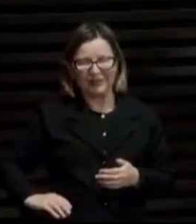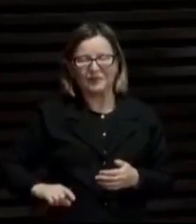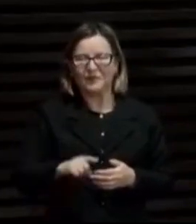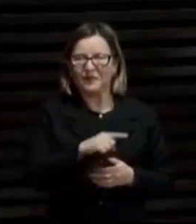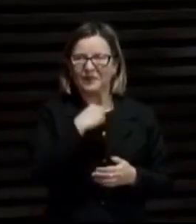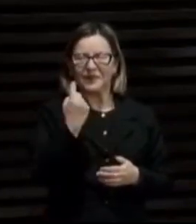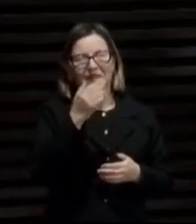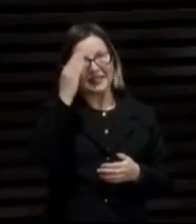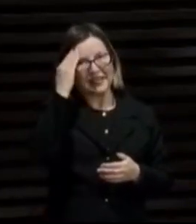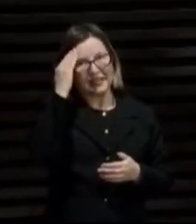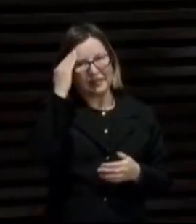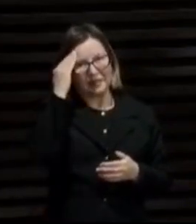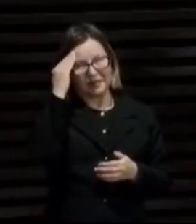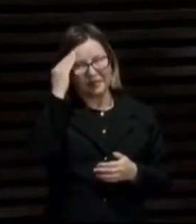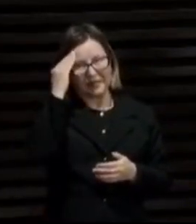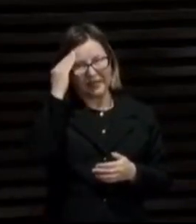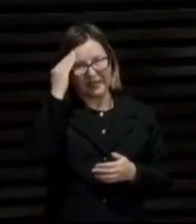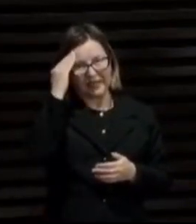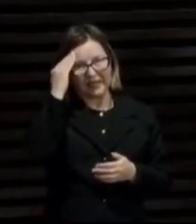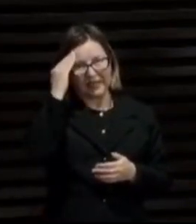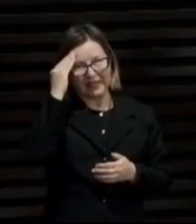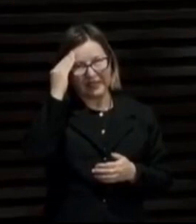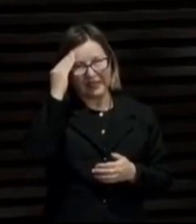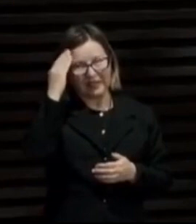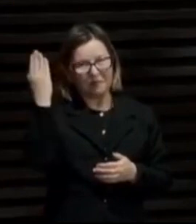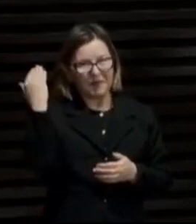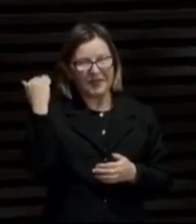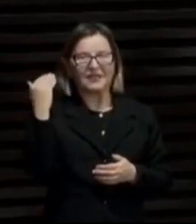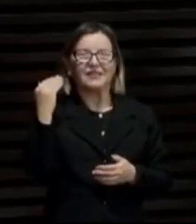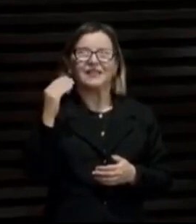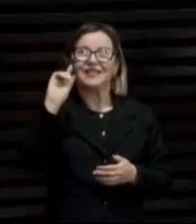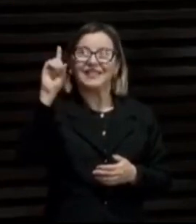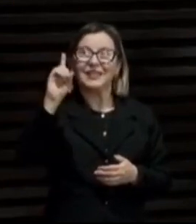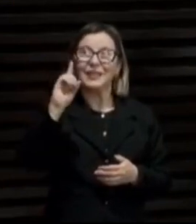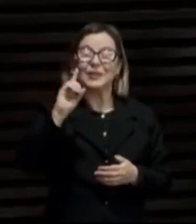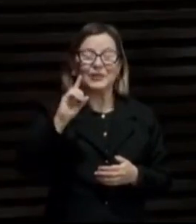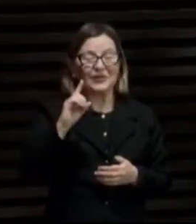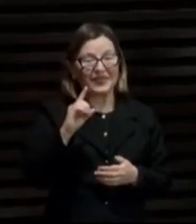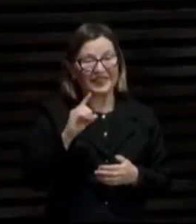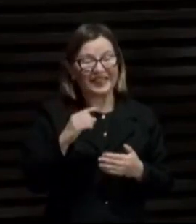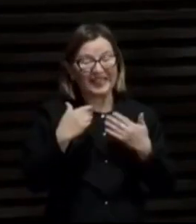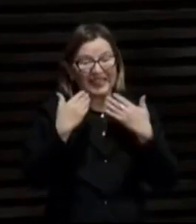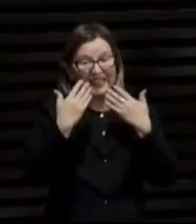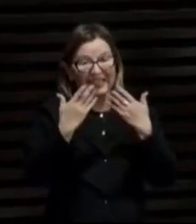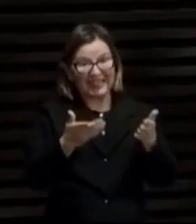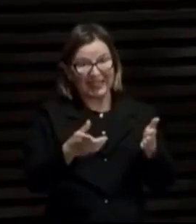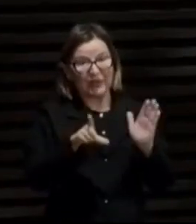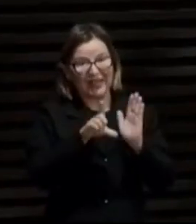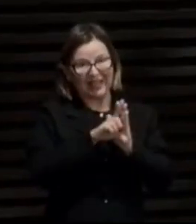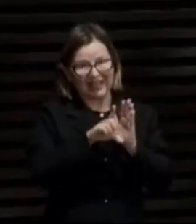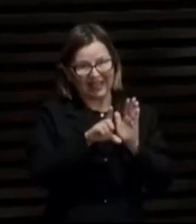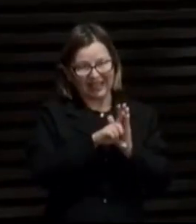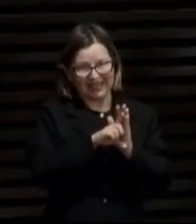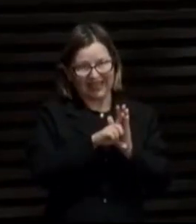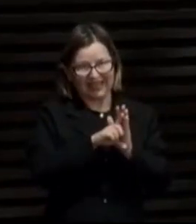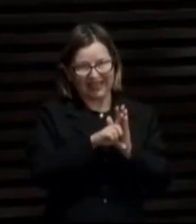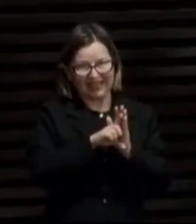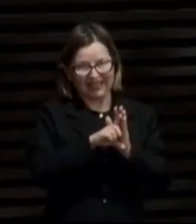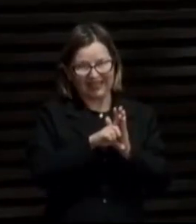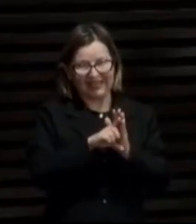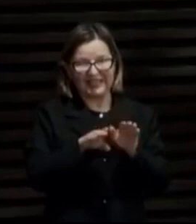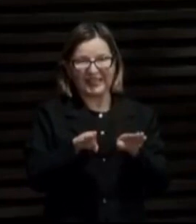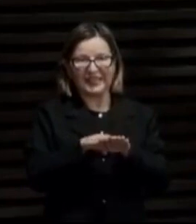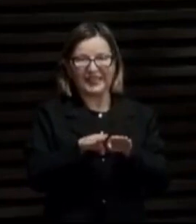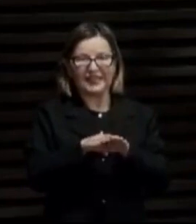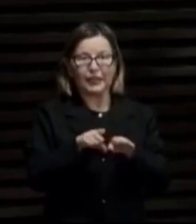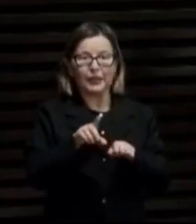deu aqueles mandamentos, aquelas leis para o povo, Ele elegeu também dentre o povo uns sacerdotes.